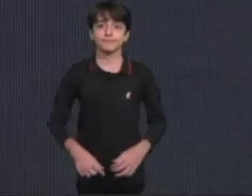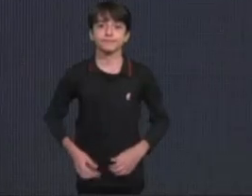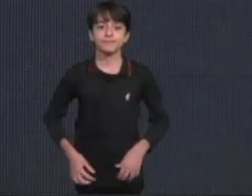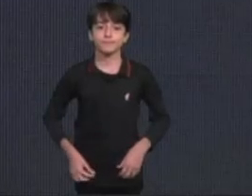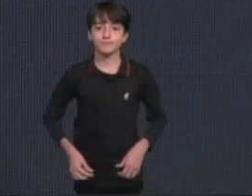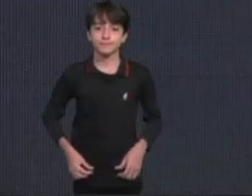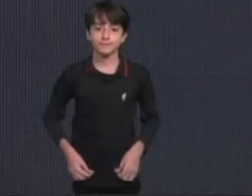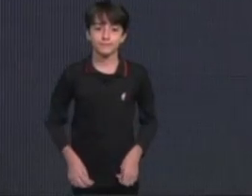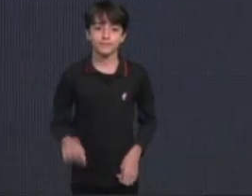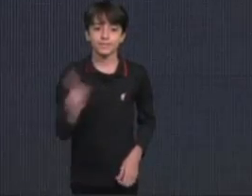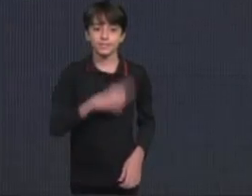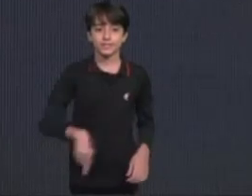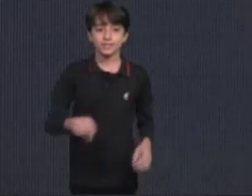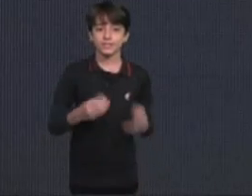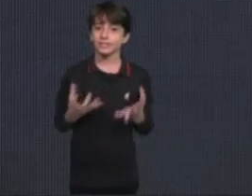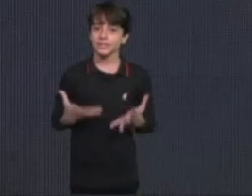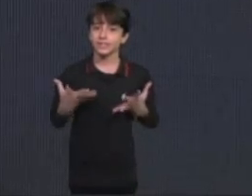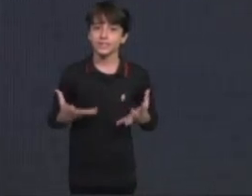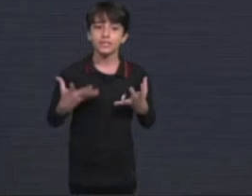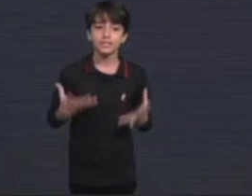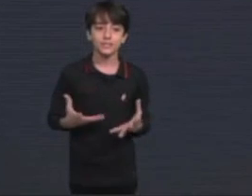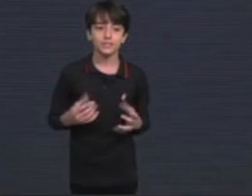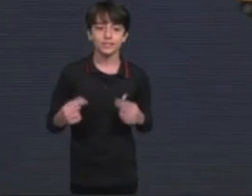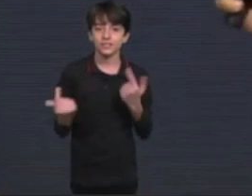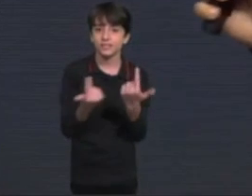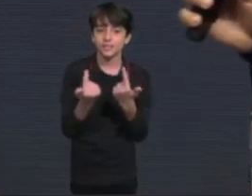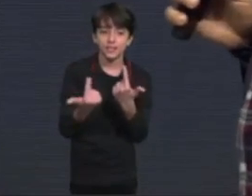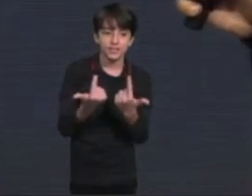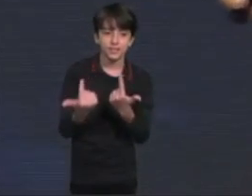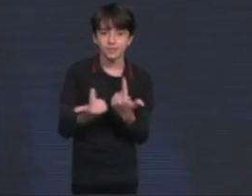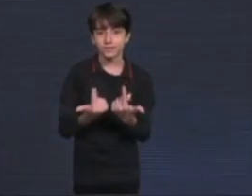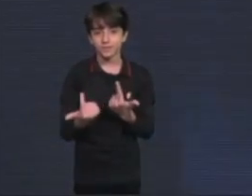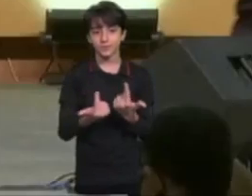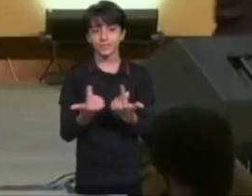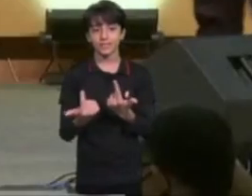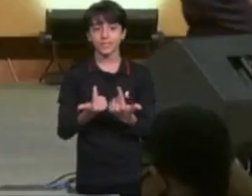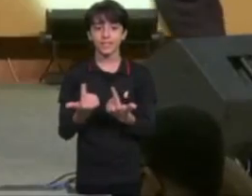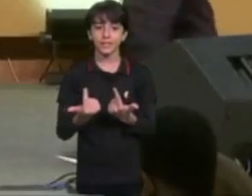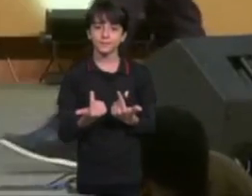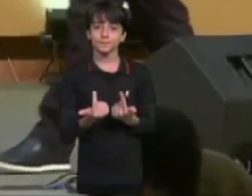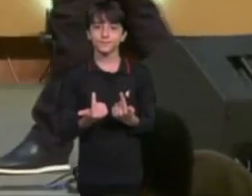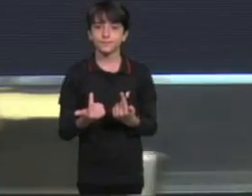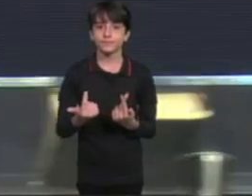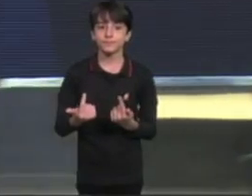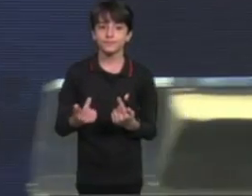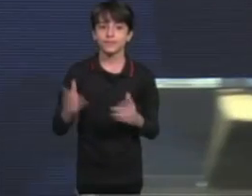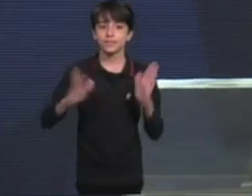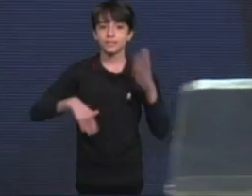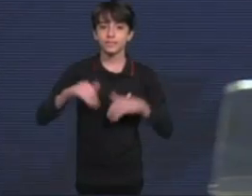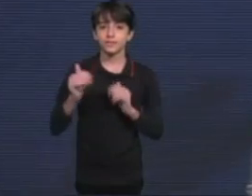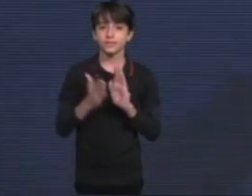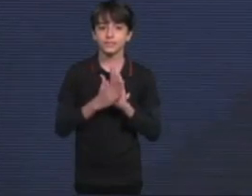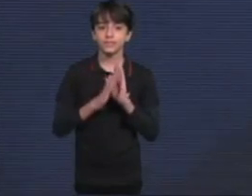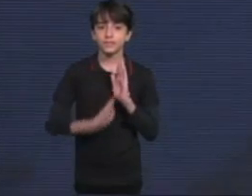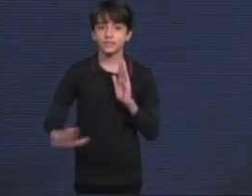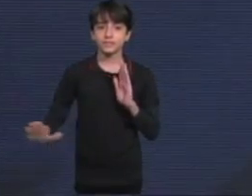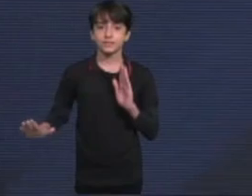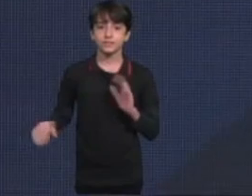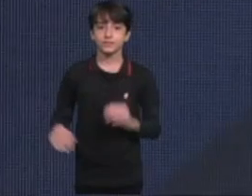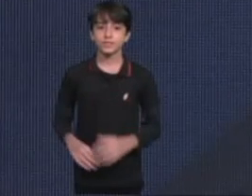e se você quer sair do seu lugar como é que é a frente quem sabe você tá afastado do evangelho